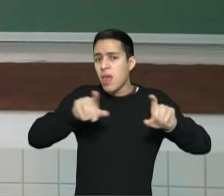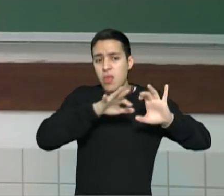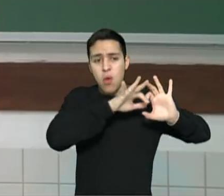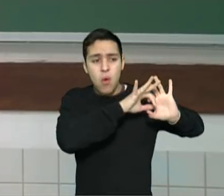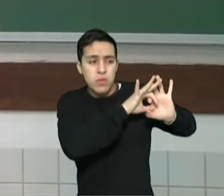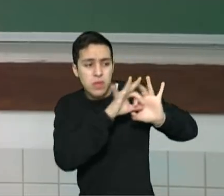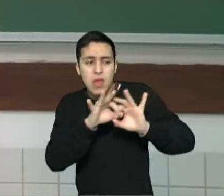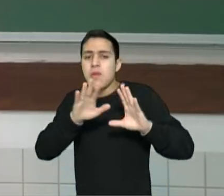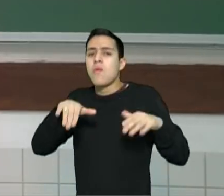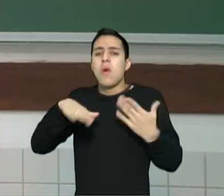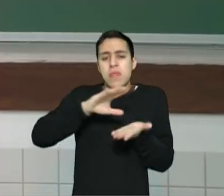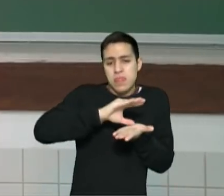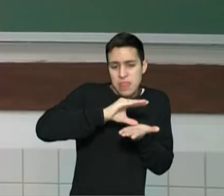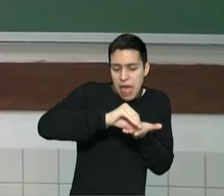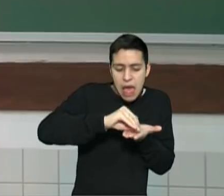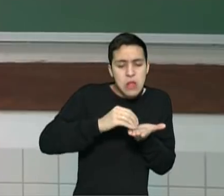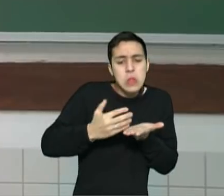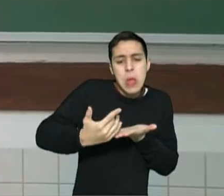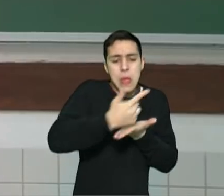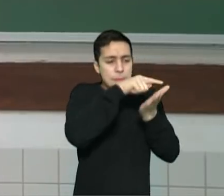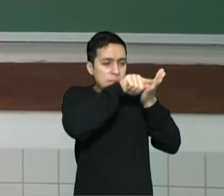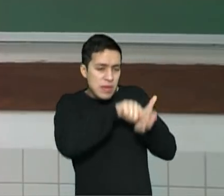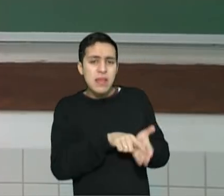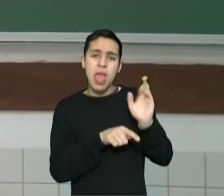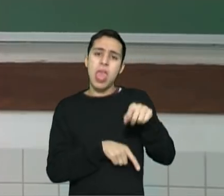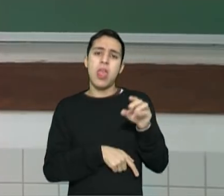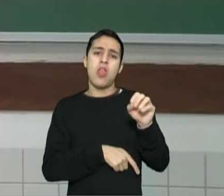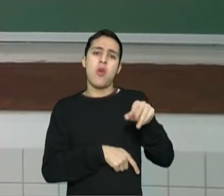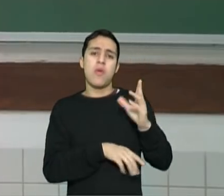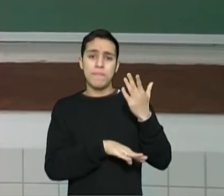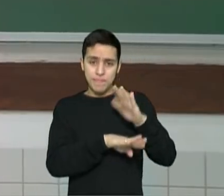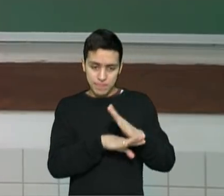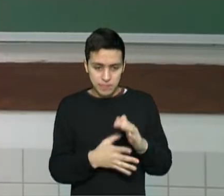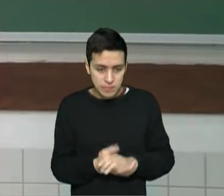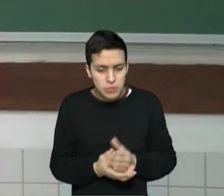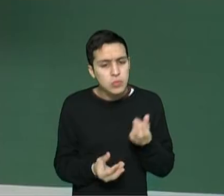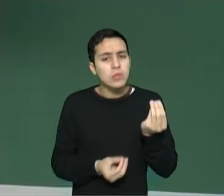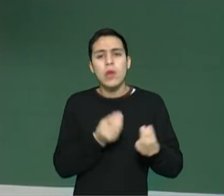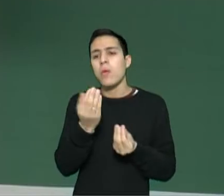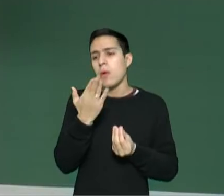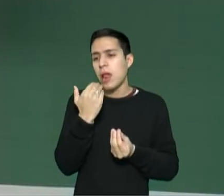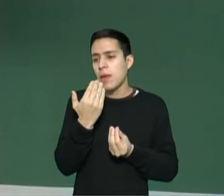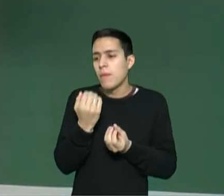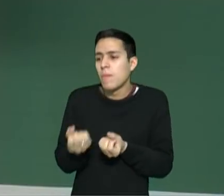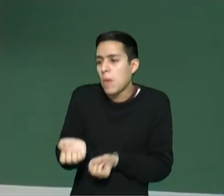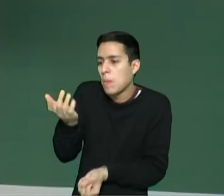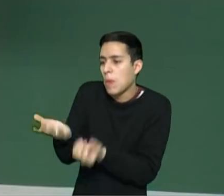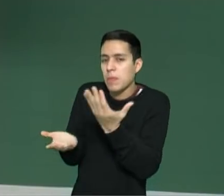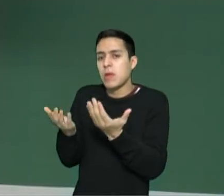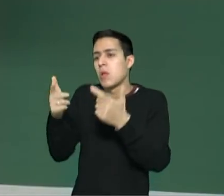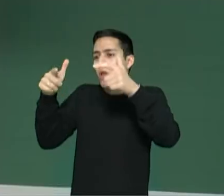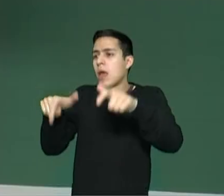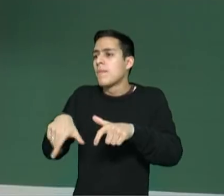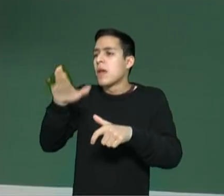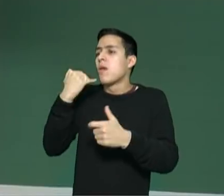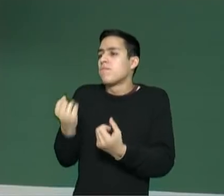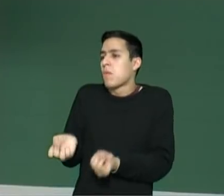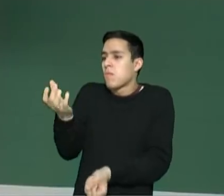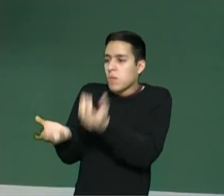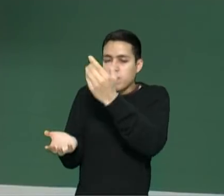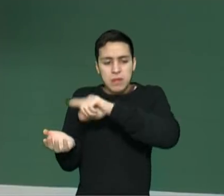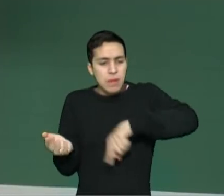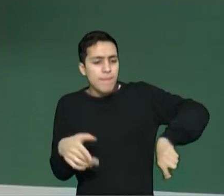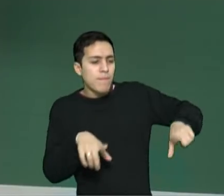são os dados? Então, a ONU ajuda muito. Produção de alimentos, a verificação de lugares que produzem mais, produzem